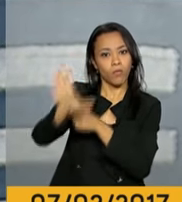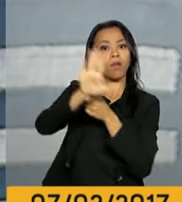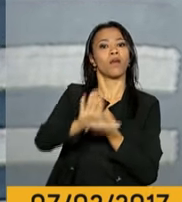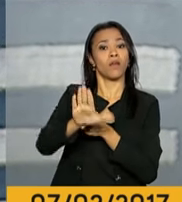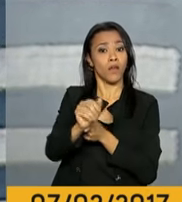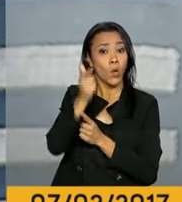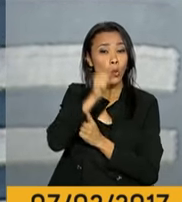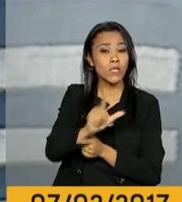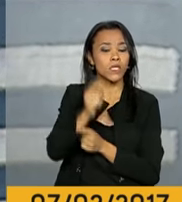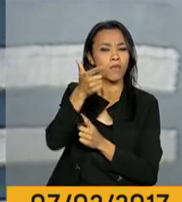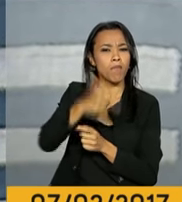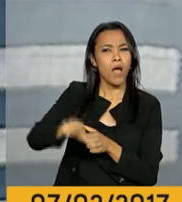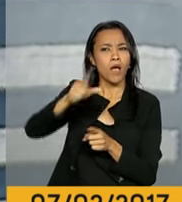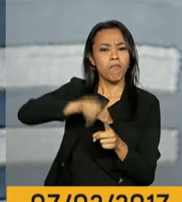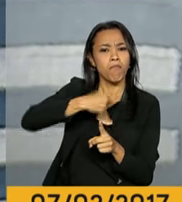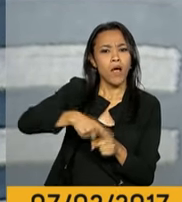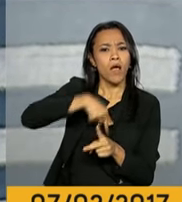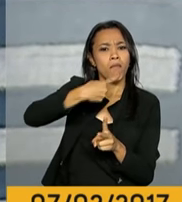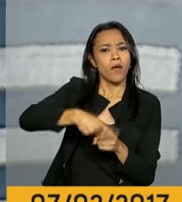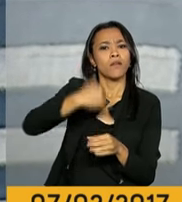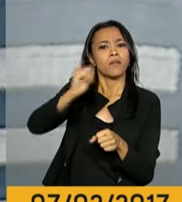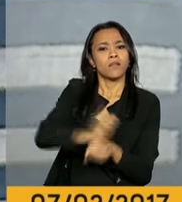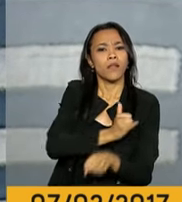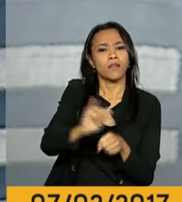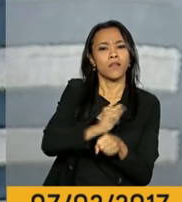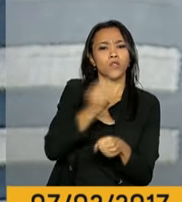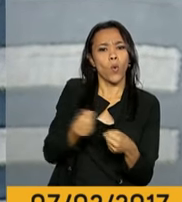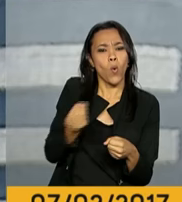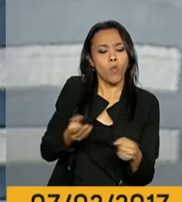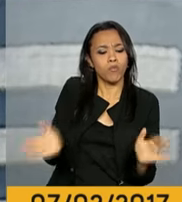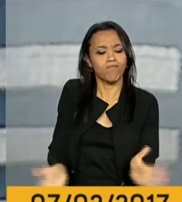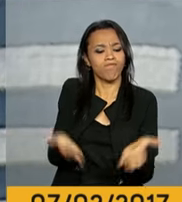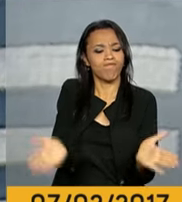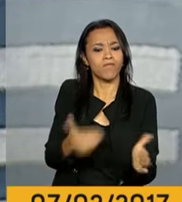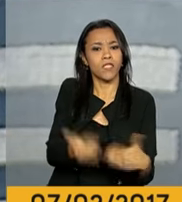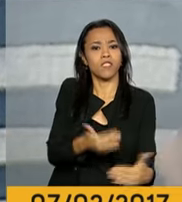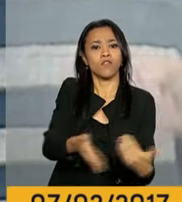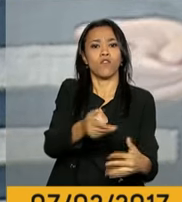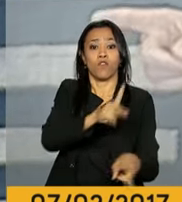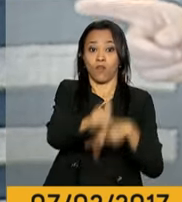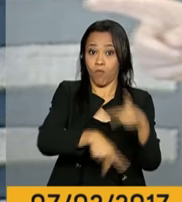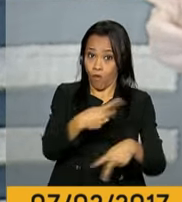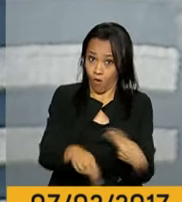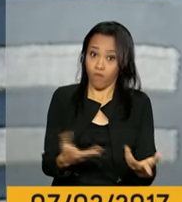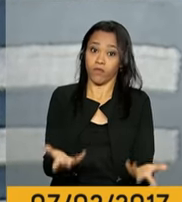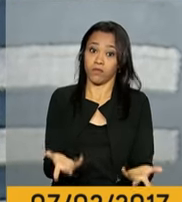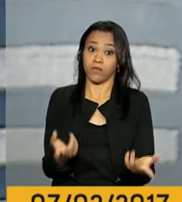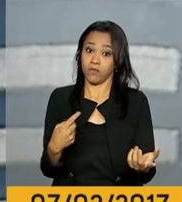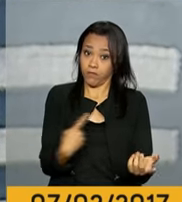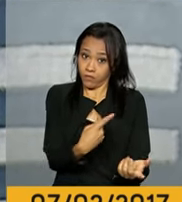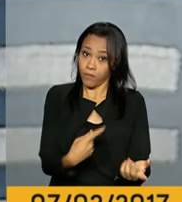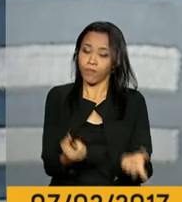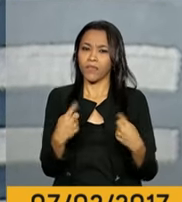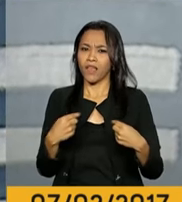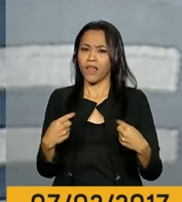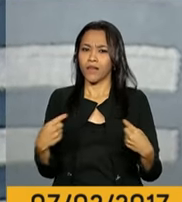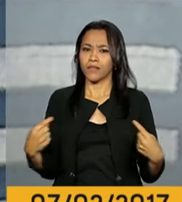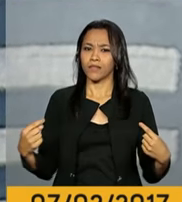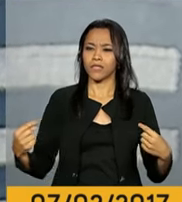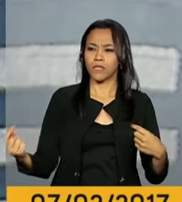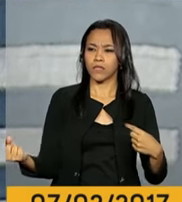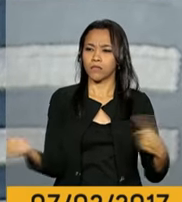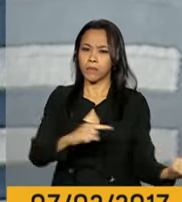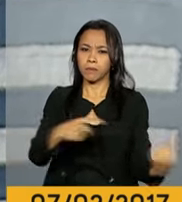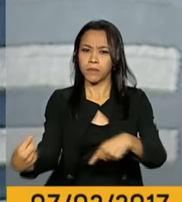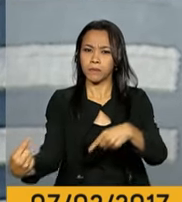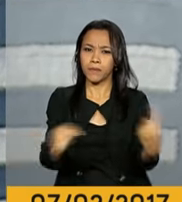conseguir mais ferramentas de crescimento e desenvolvimento para os nossos povos e a rivalidade a rivalidade fica apenas para esse